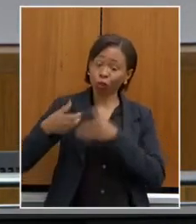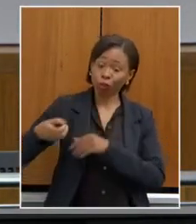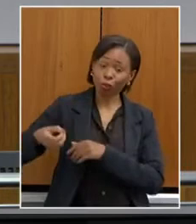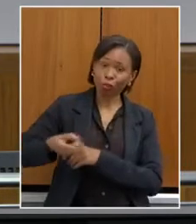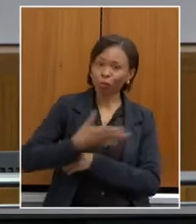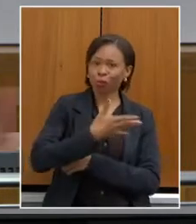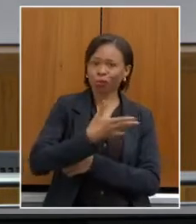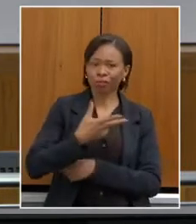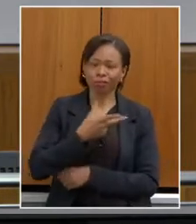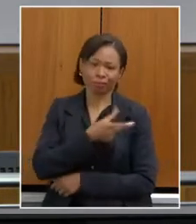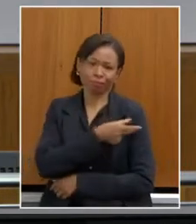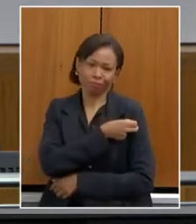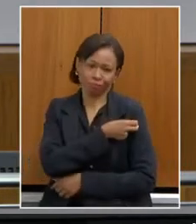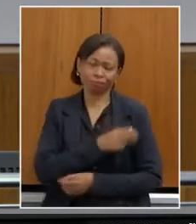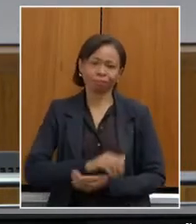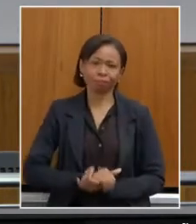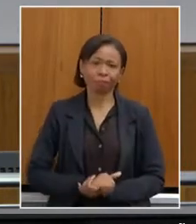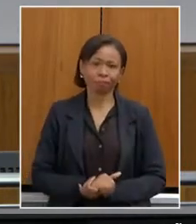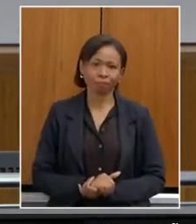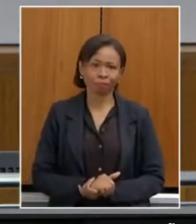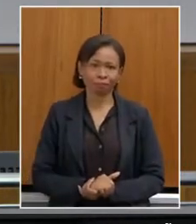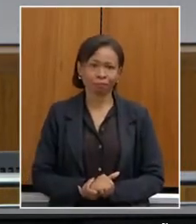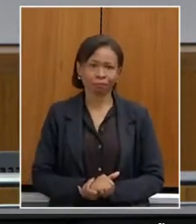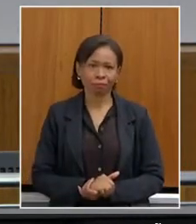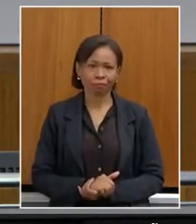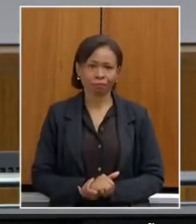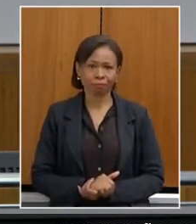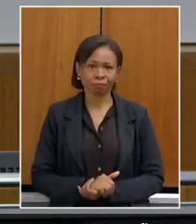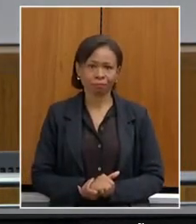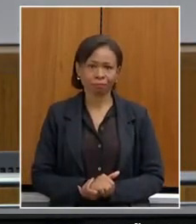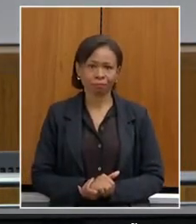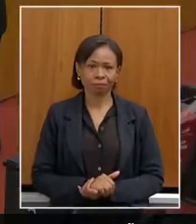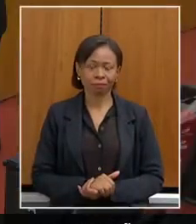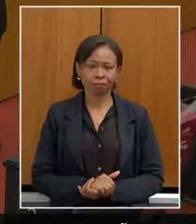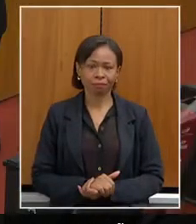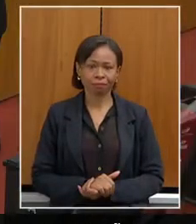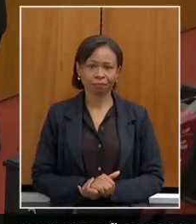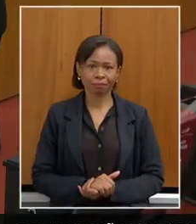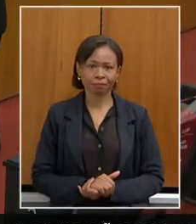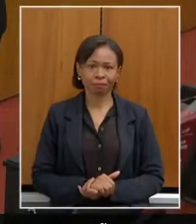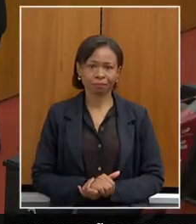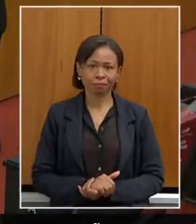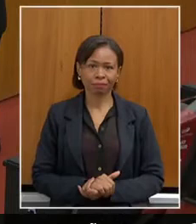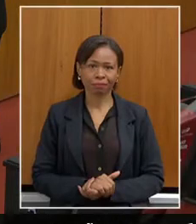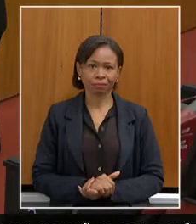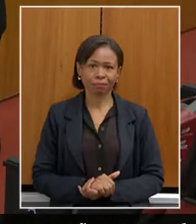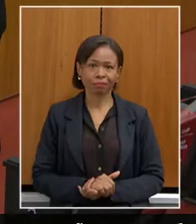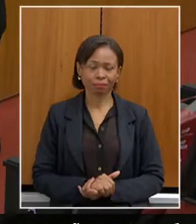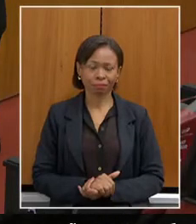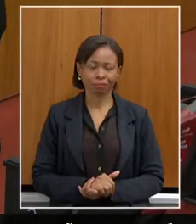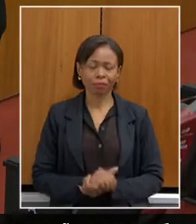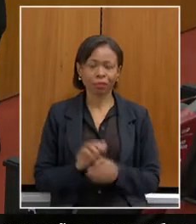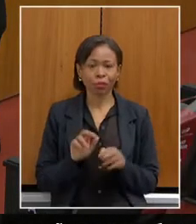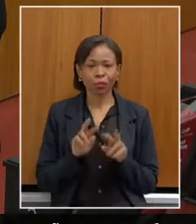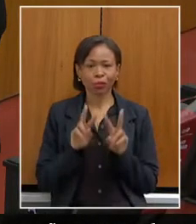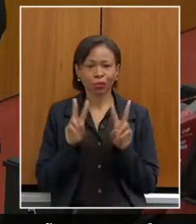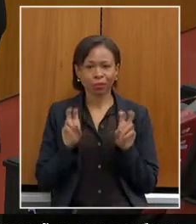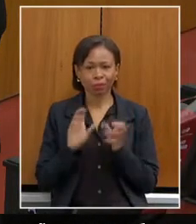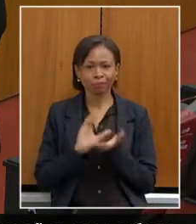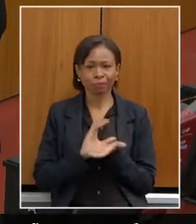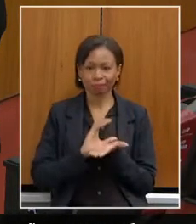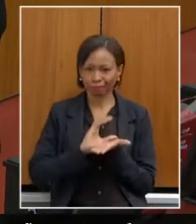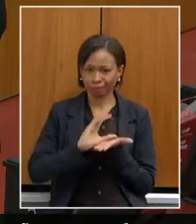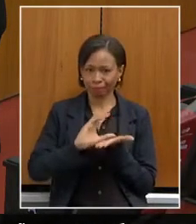com relação aos investimentos secretário é só com relação